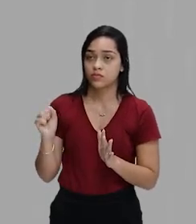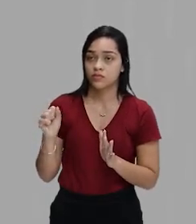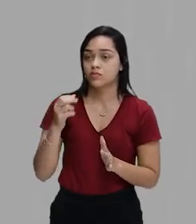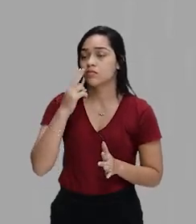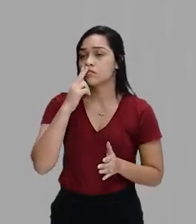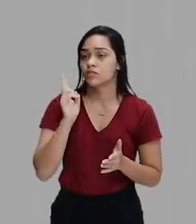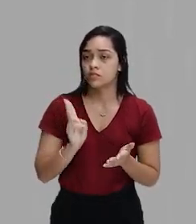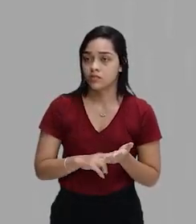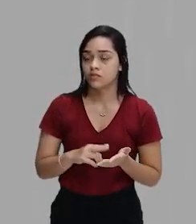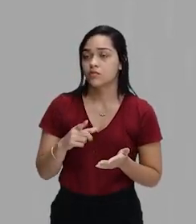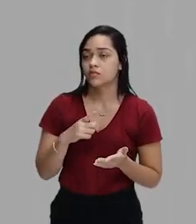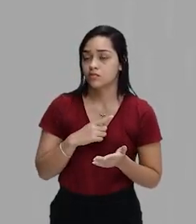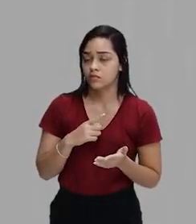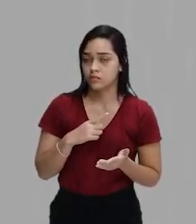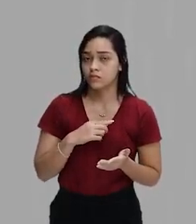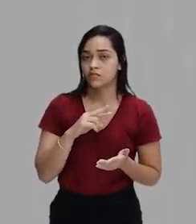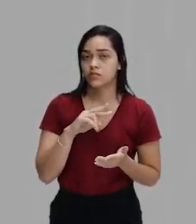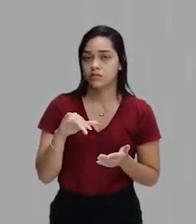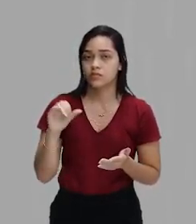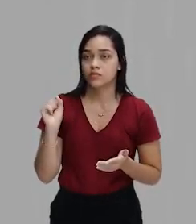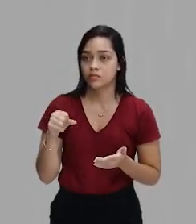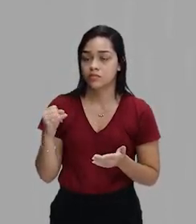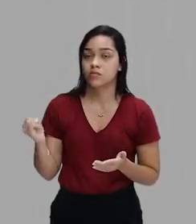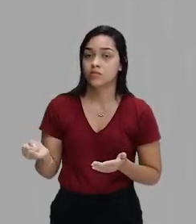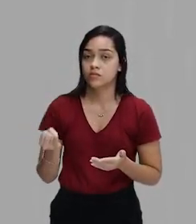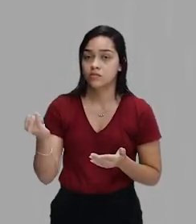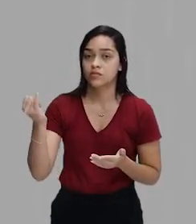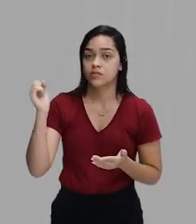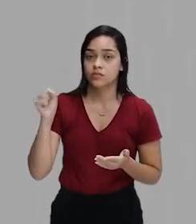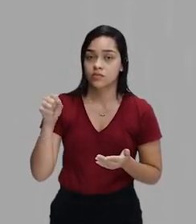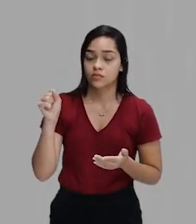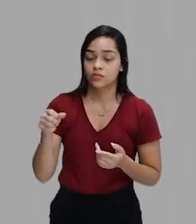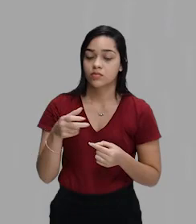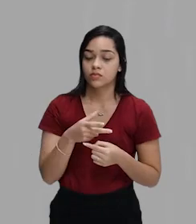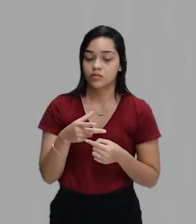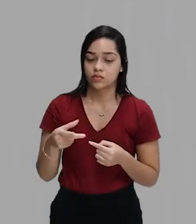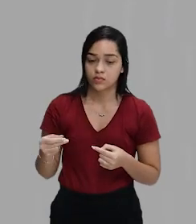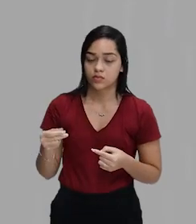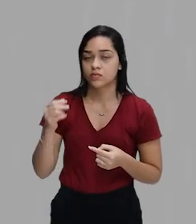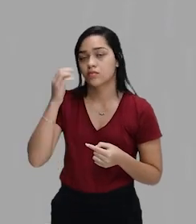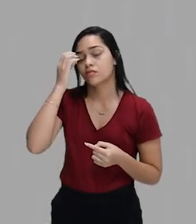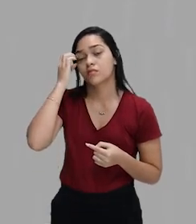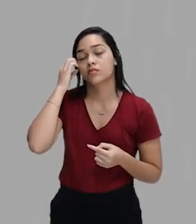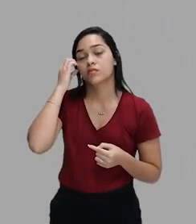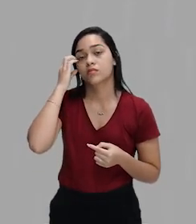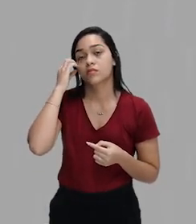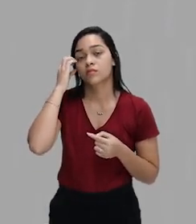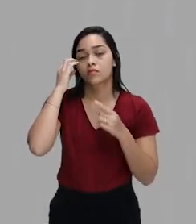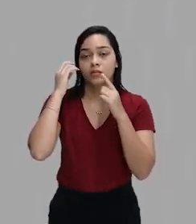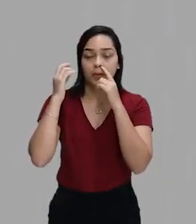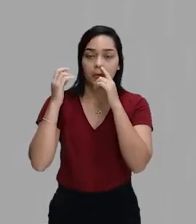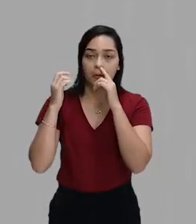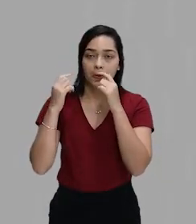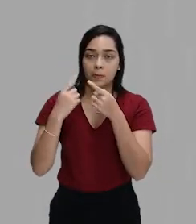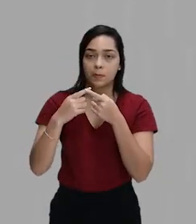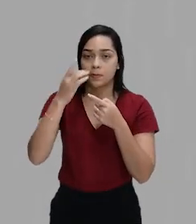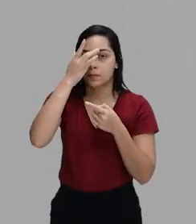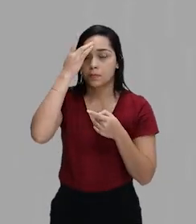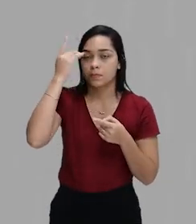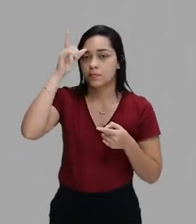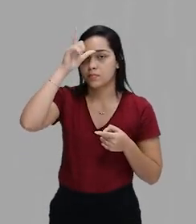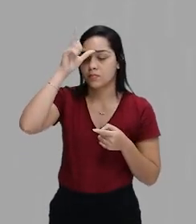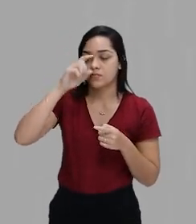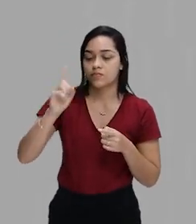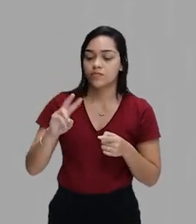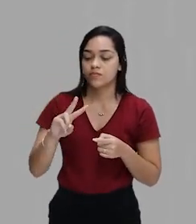Carta a Stalingrado vai ser importante para a vitória dos aliados, porque os alemães vão recuar